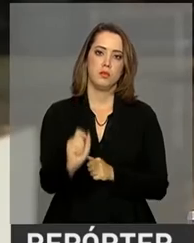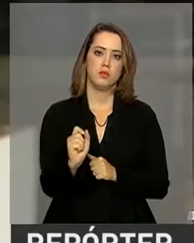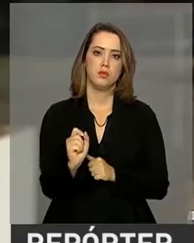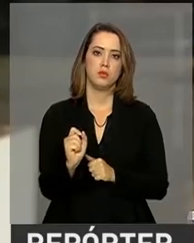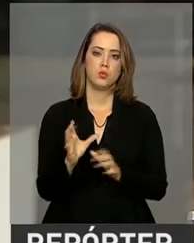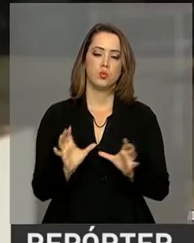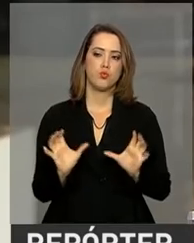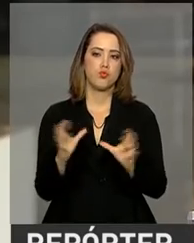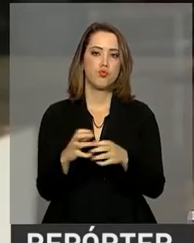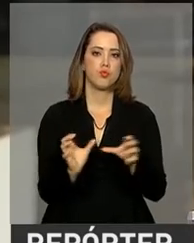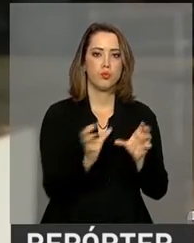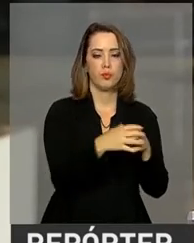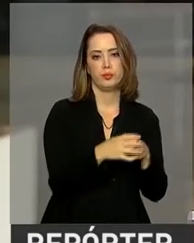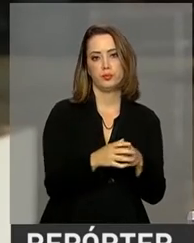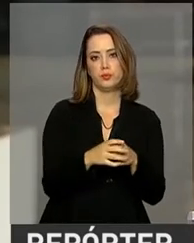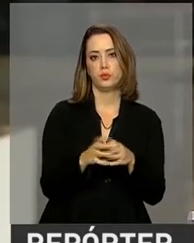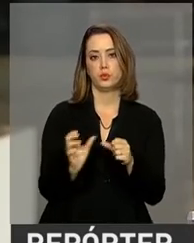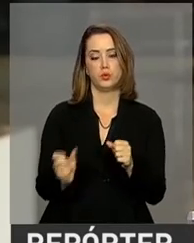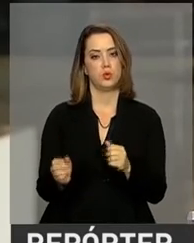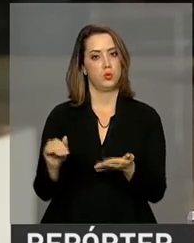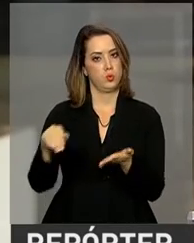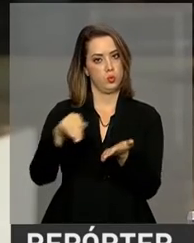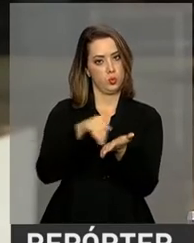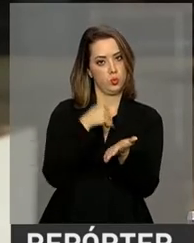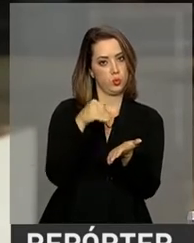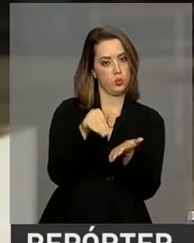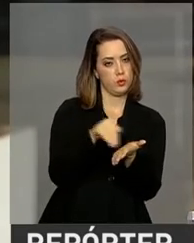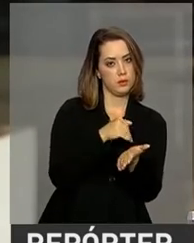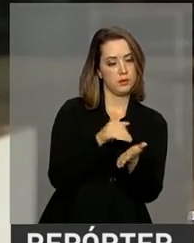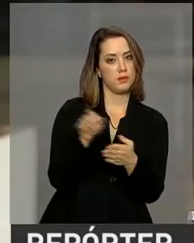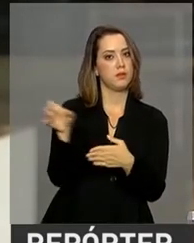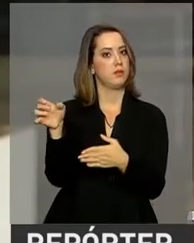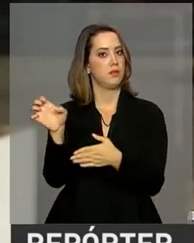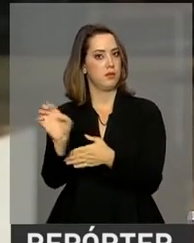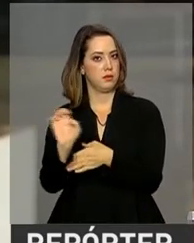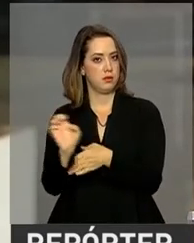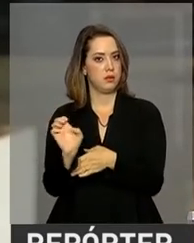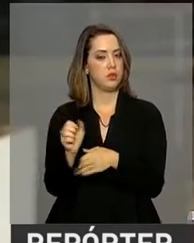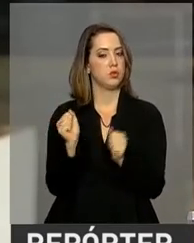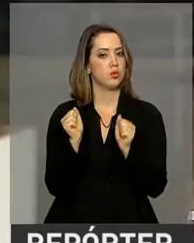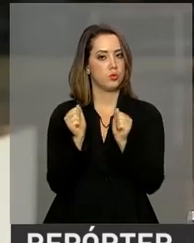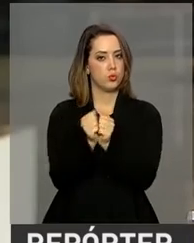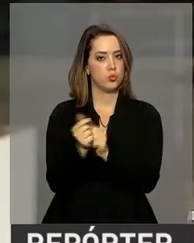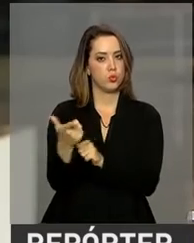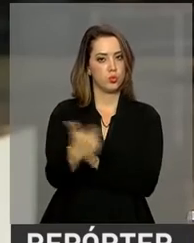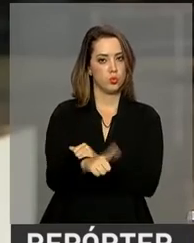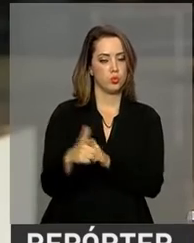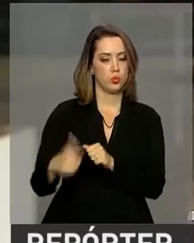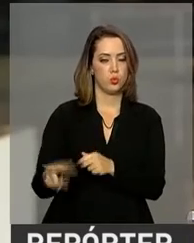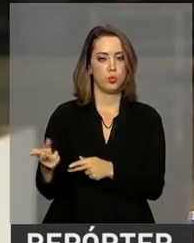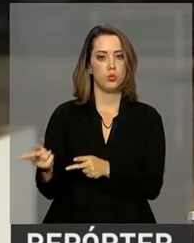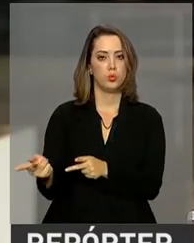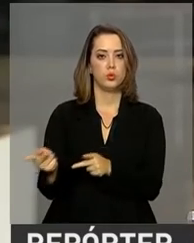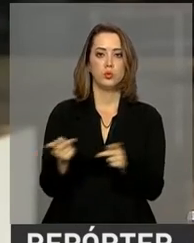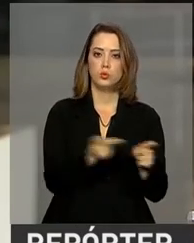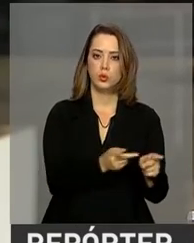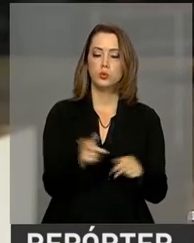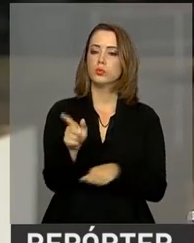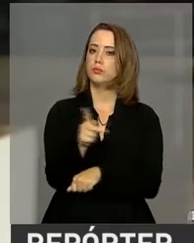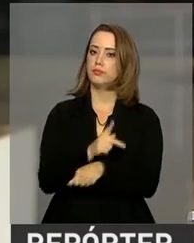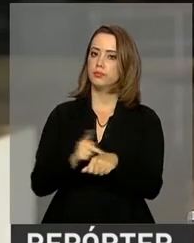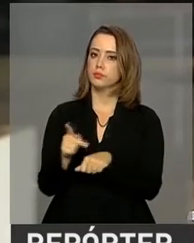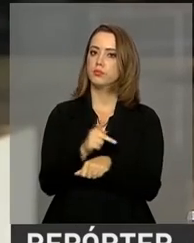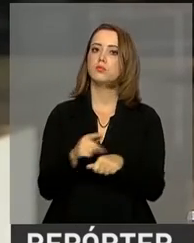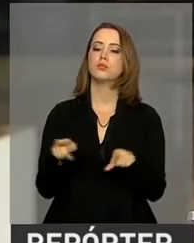em conjunto com as secretarias de Estado dos países fronteiriços, dos nossos estados